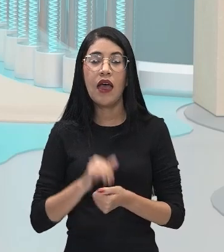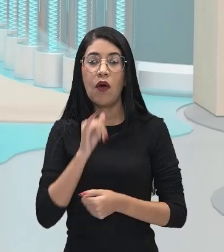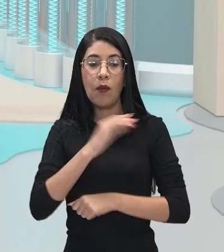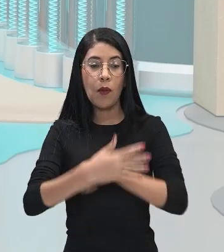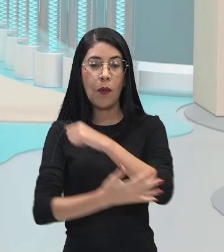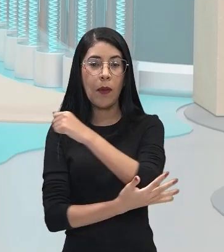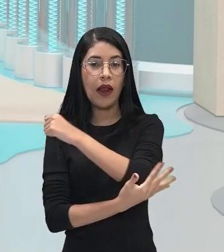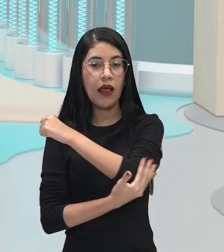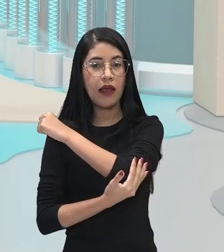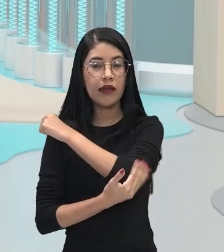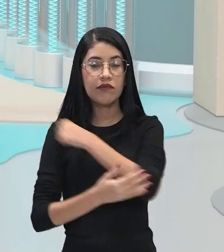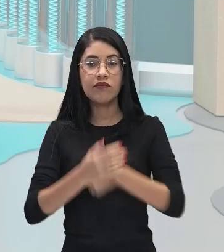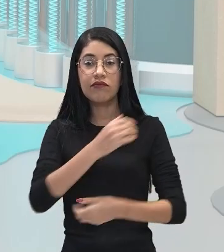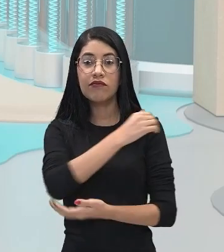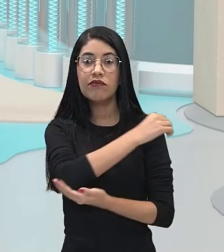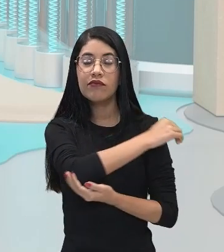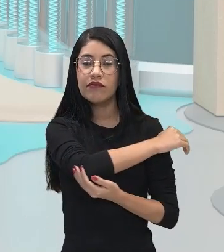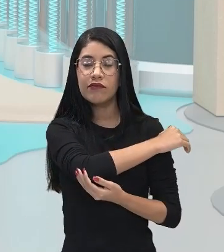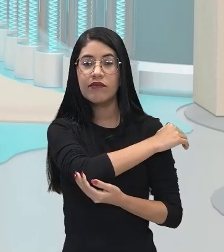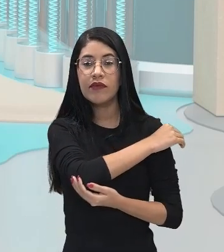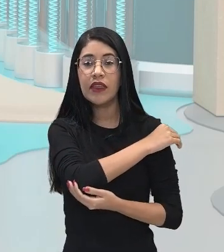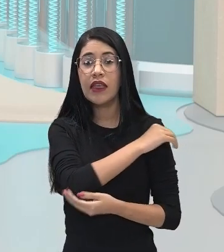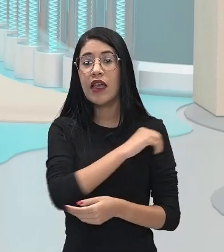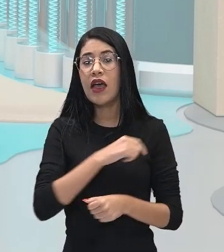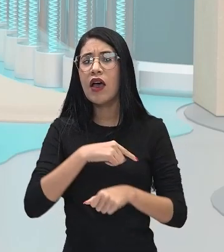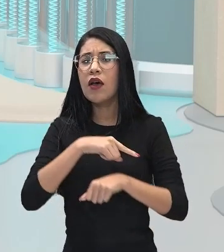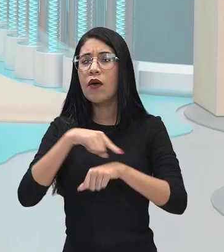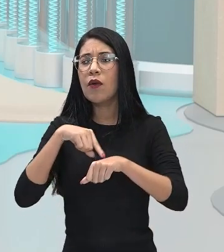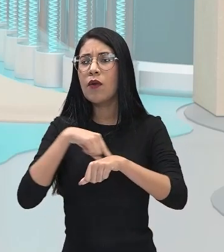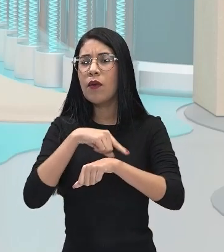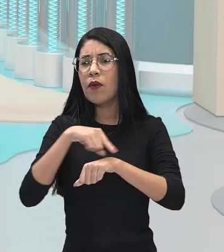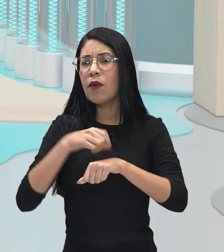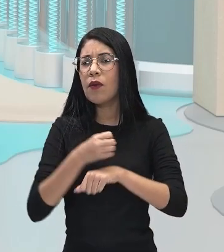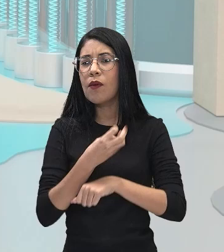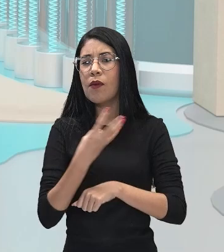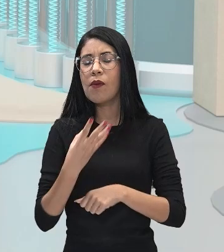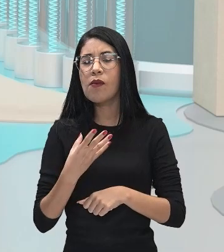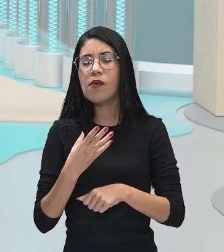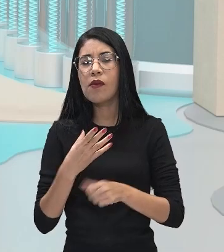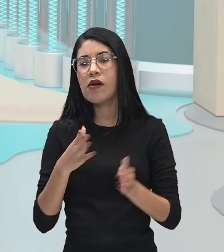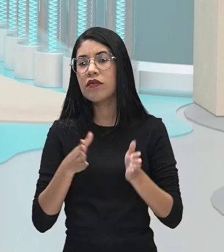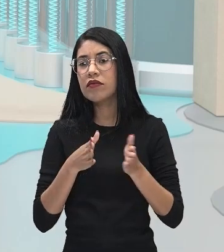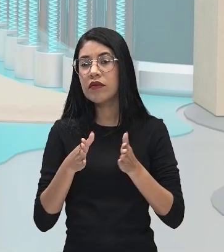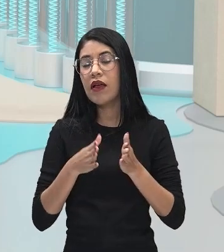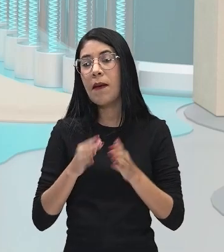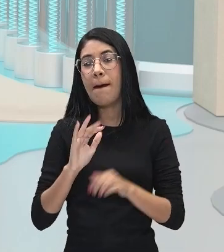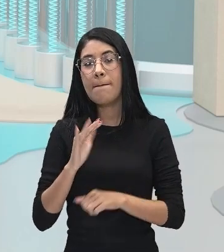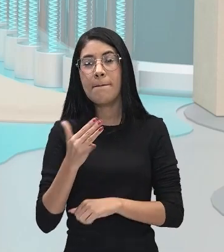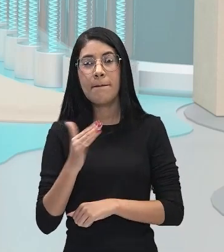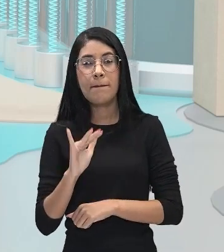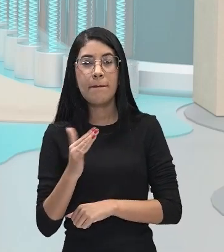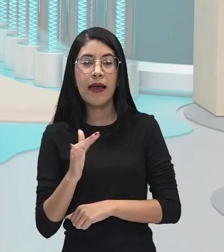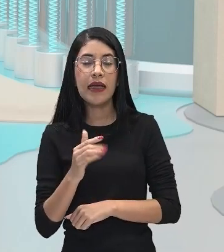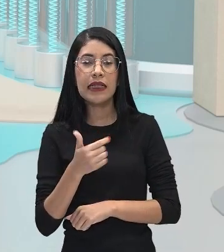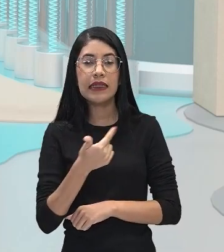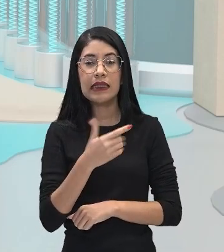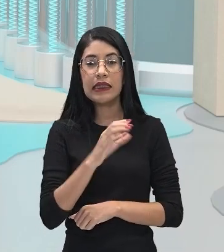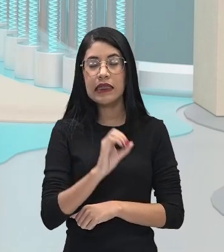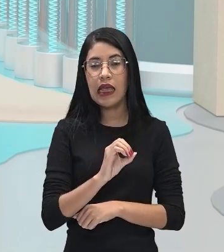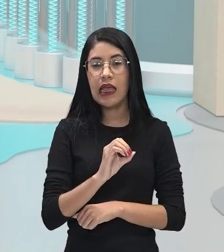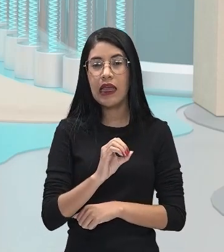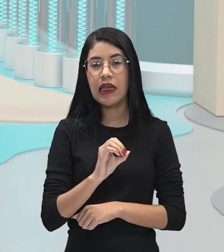braço, alongou, né, a duração desse esforço, dessa ação, deve girar ali em torno de 10 e